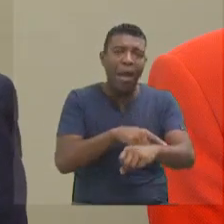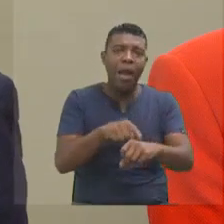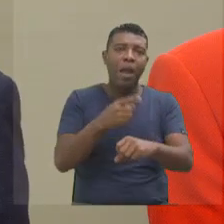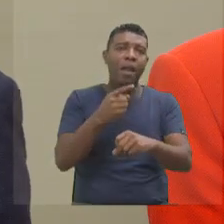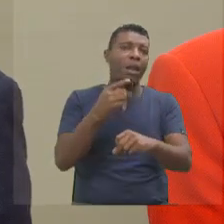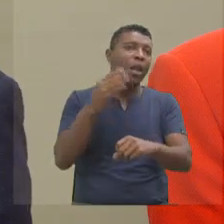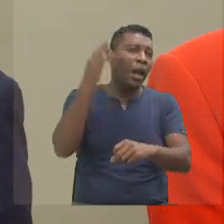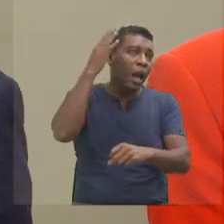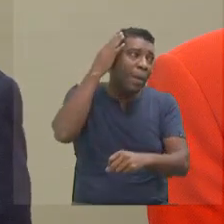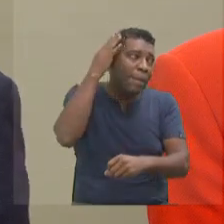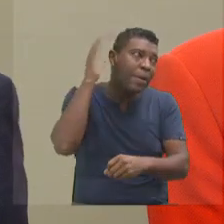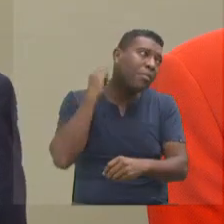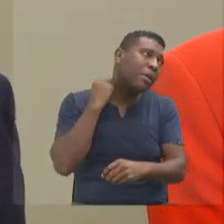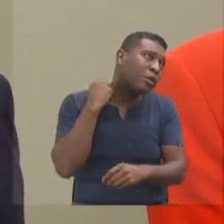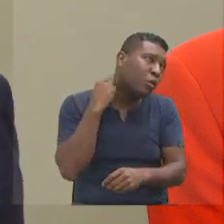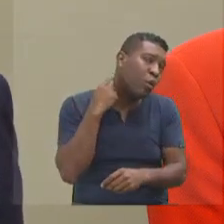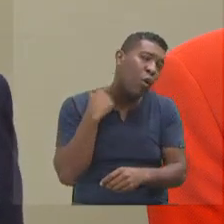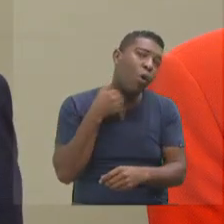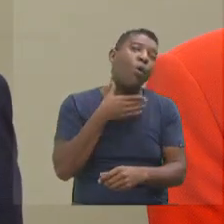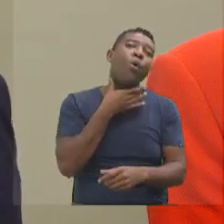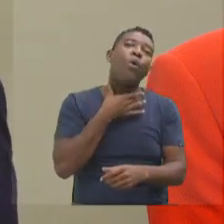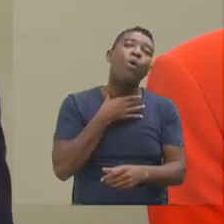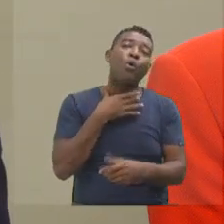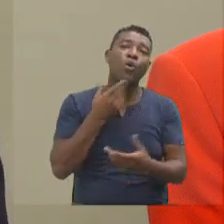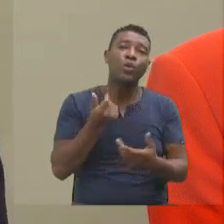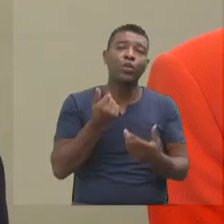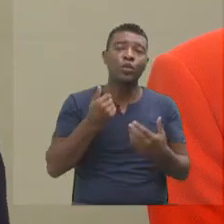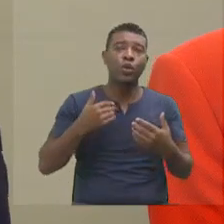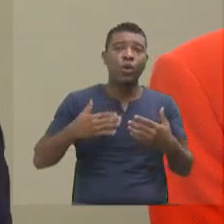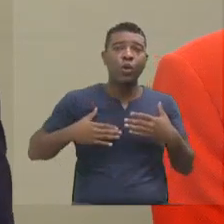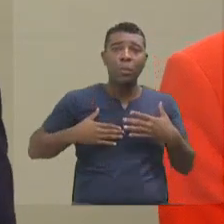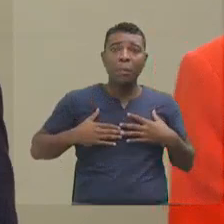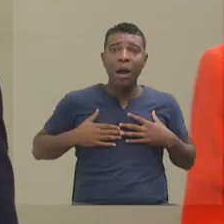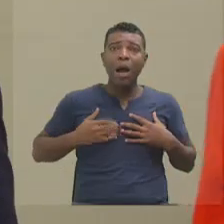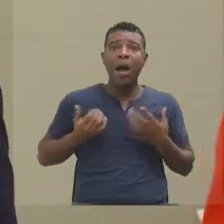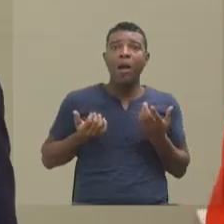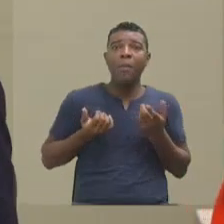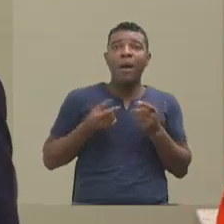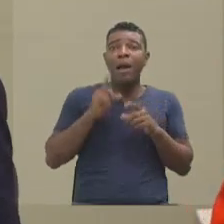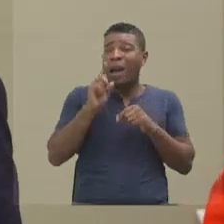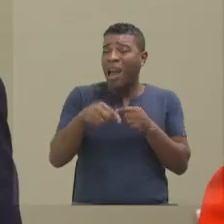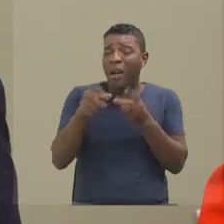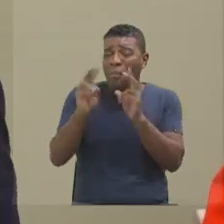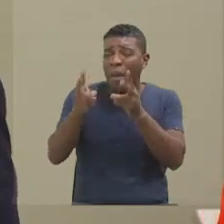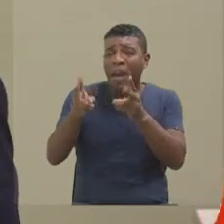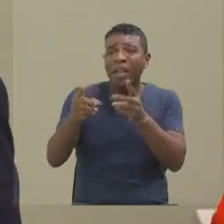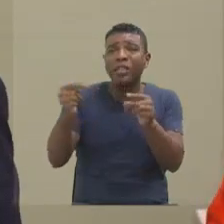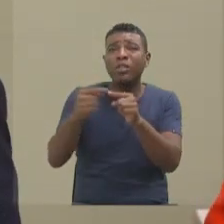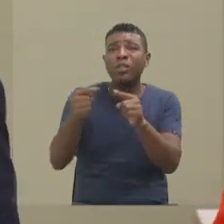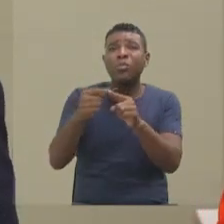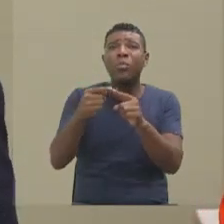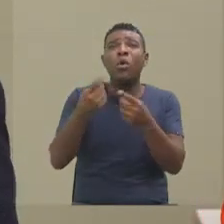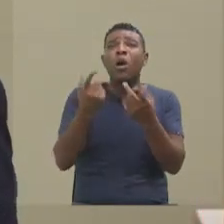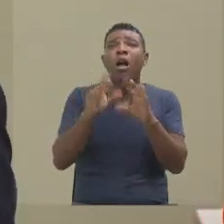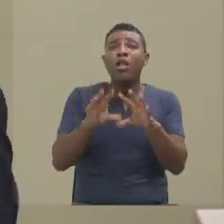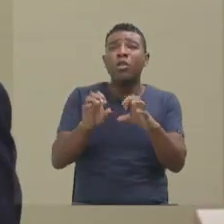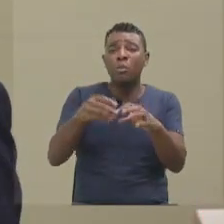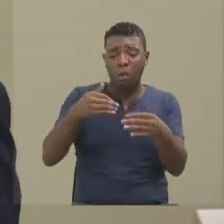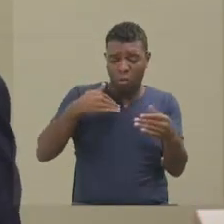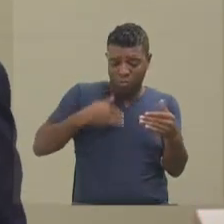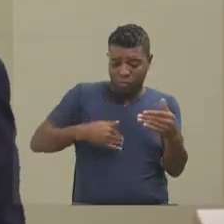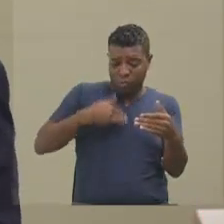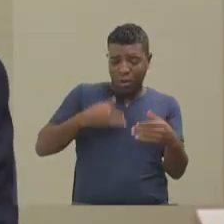ele seguem a mesma rotina de um tumor maior de um tumor mais agressivo de um tumor do Aparelho Digestivo de um tumor